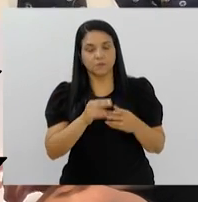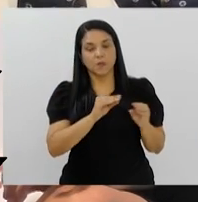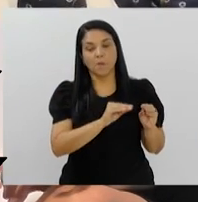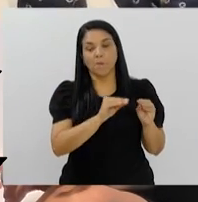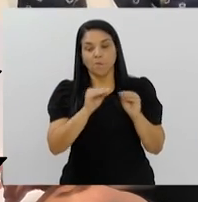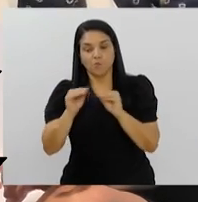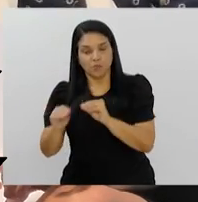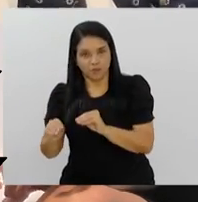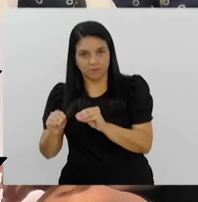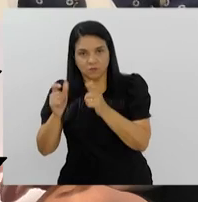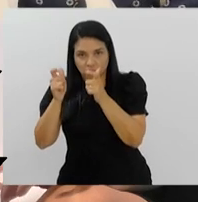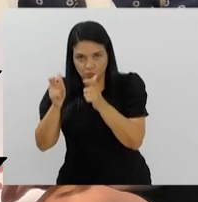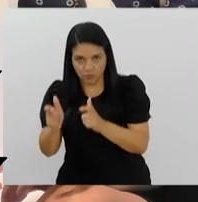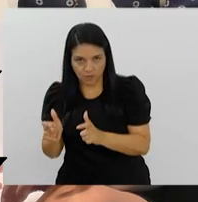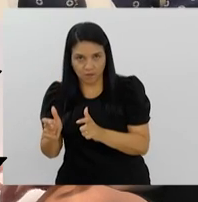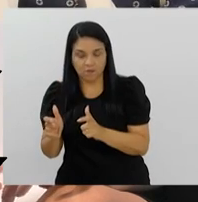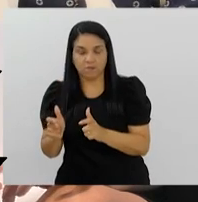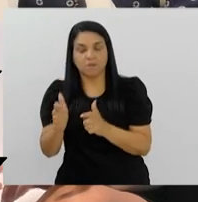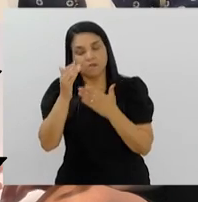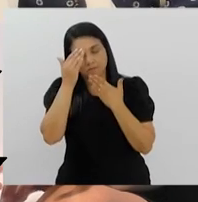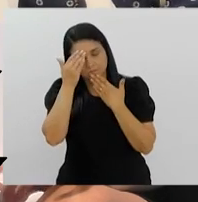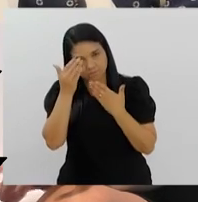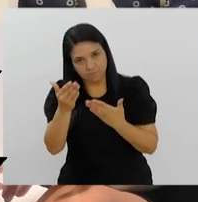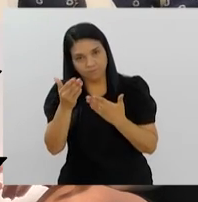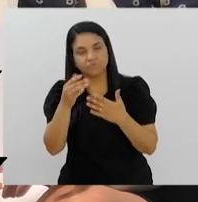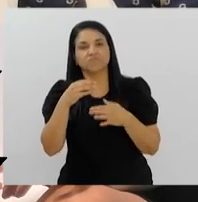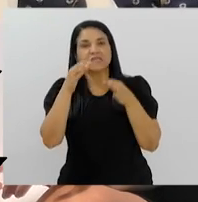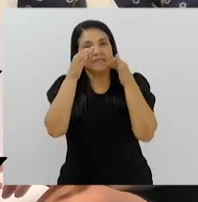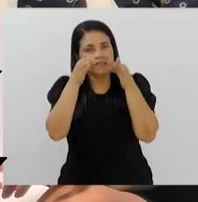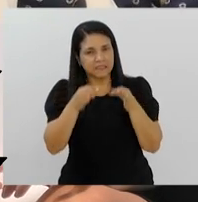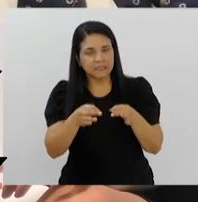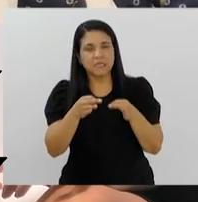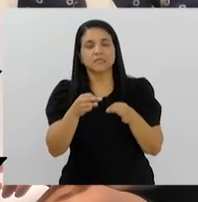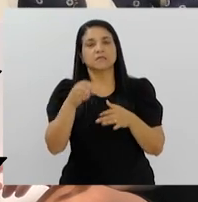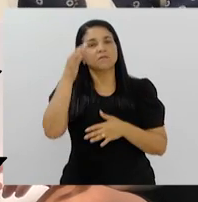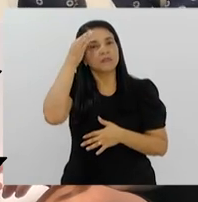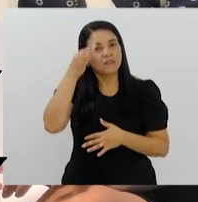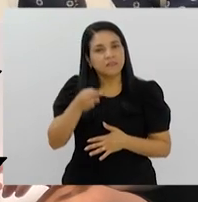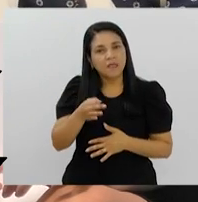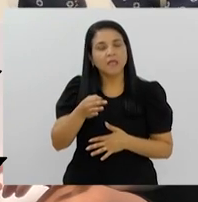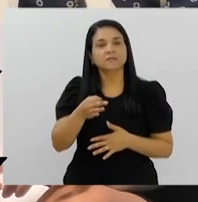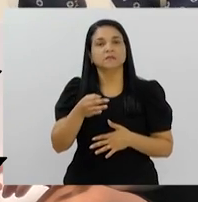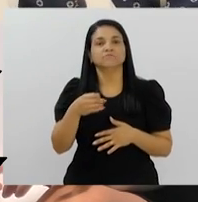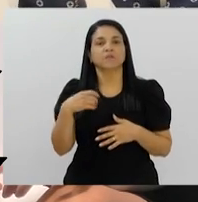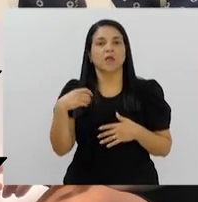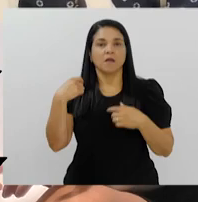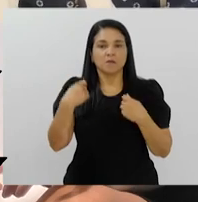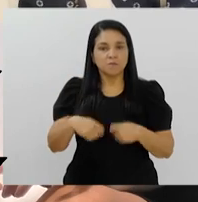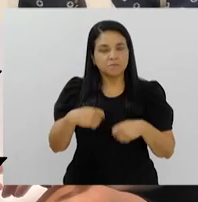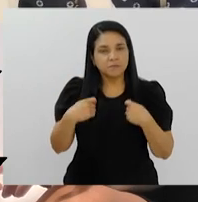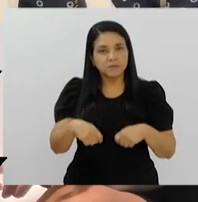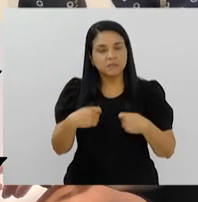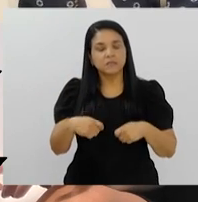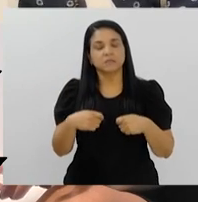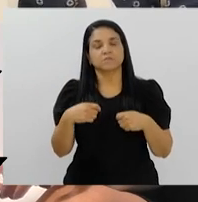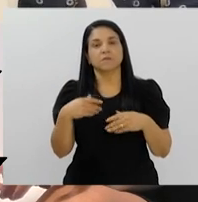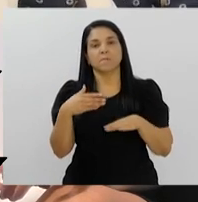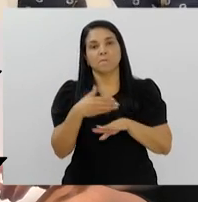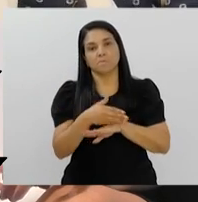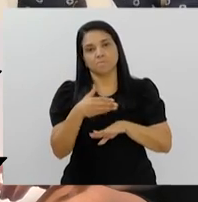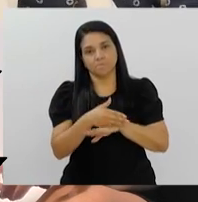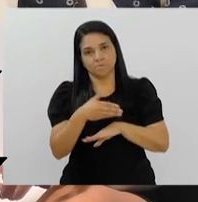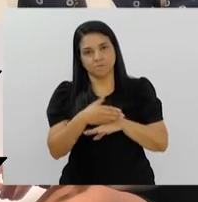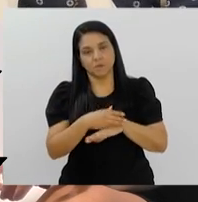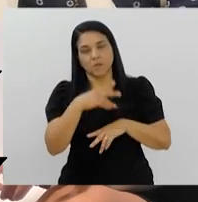do local e tenho certeza que entendem perfeitamente a necessidade e a importância da presença Popular aqui